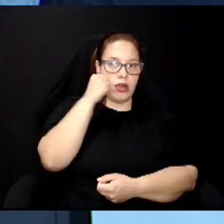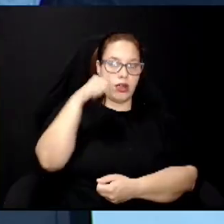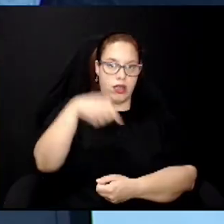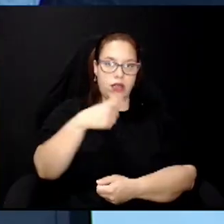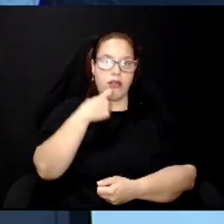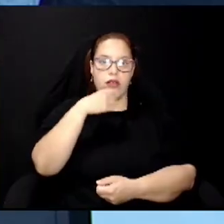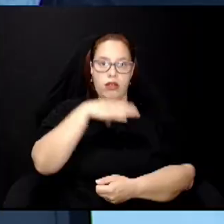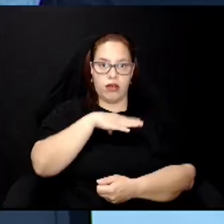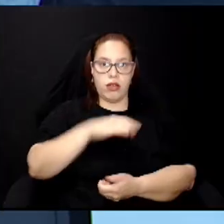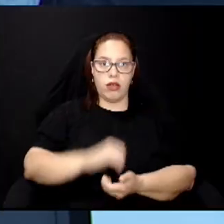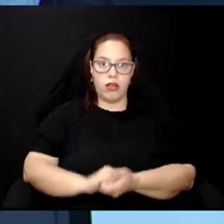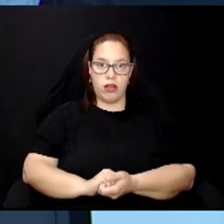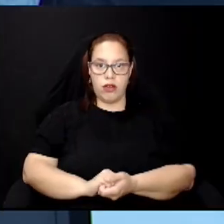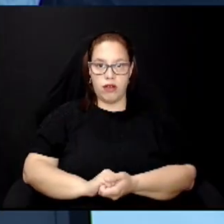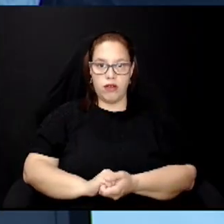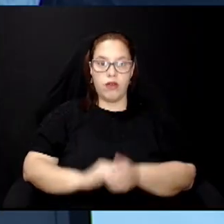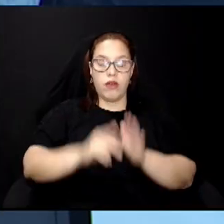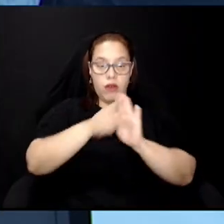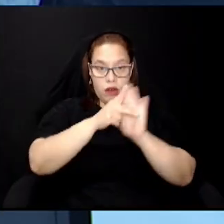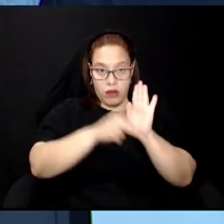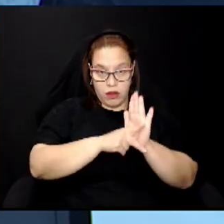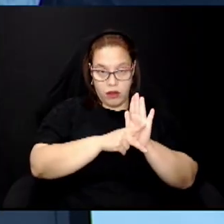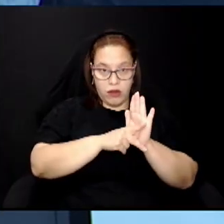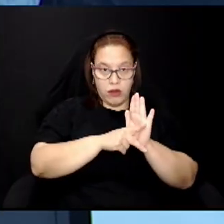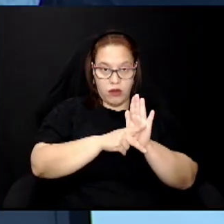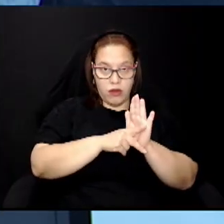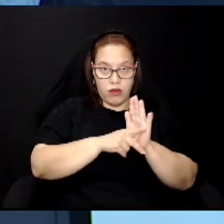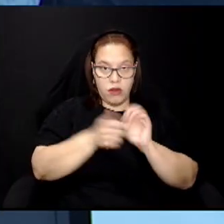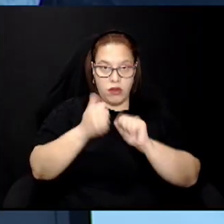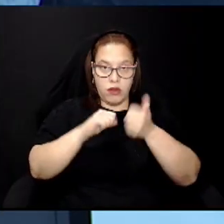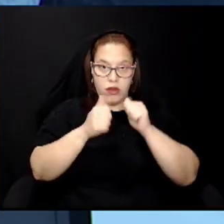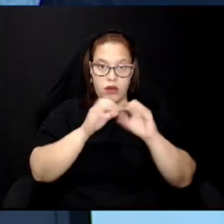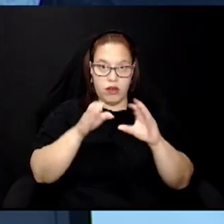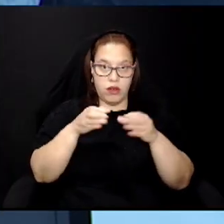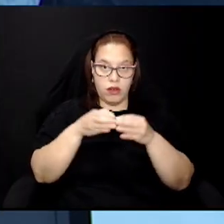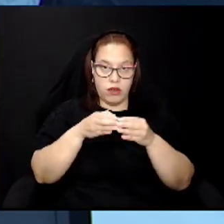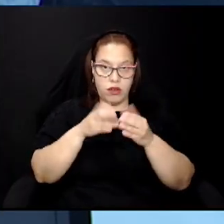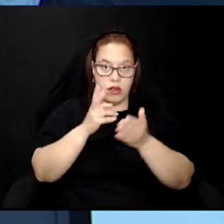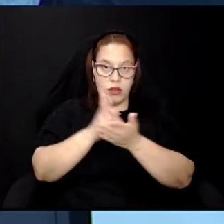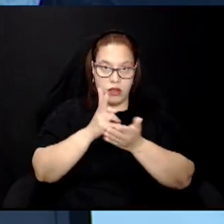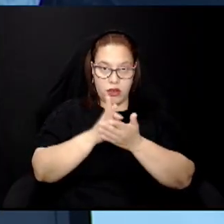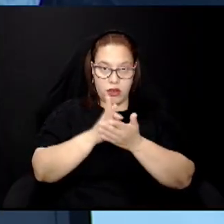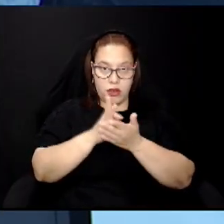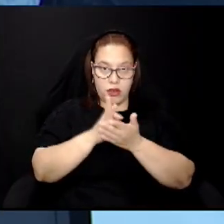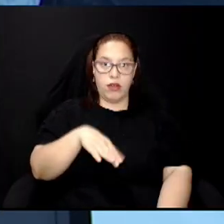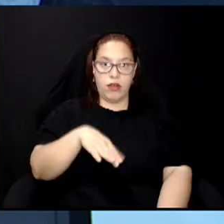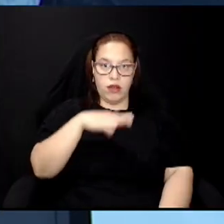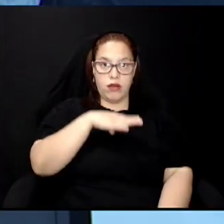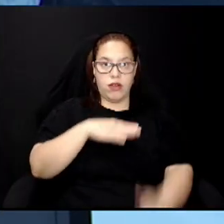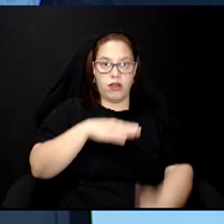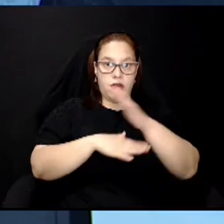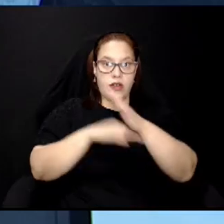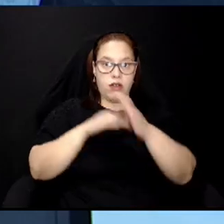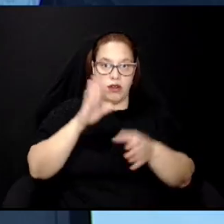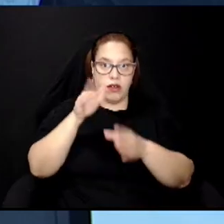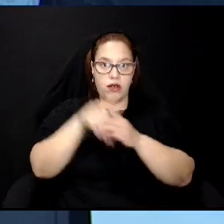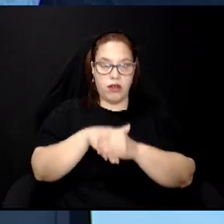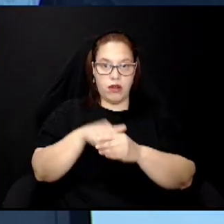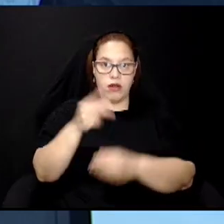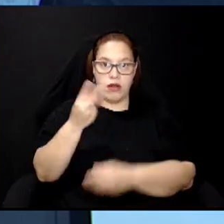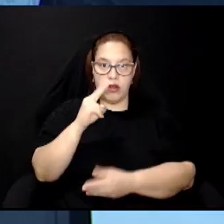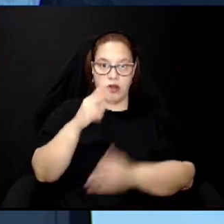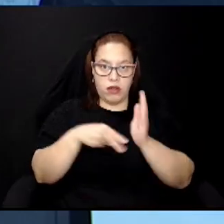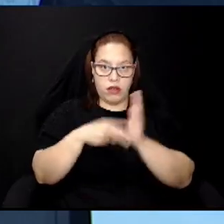Campinas. O projeto vai passar pela análise das comissões permanentes da Casa, ser votado em 2 discussões